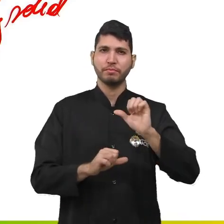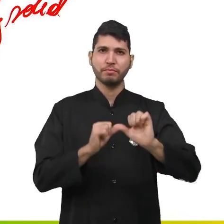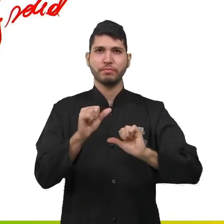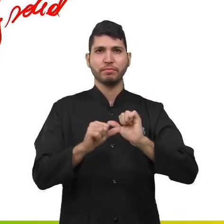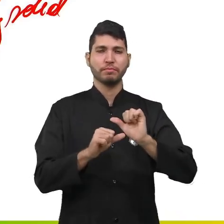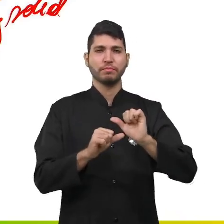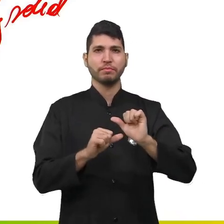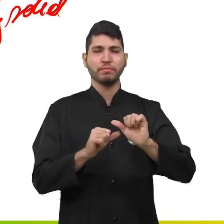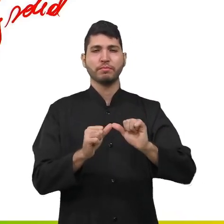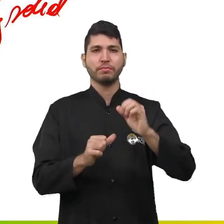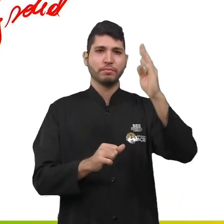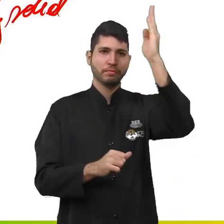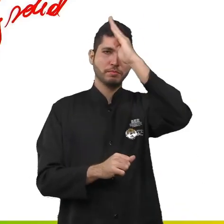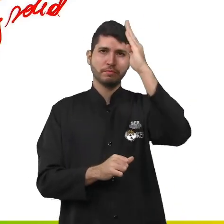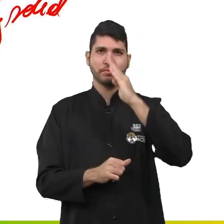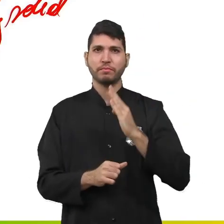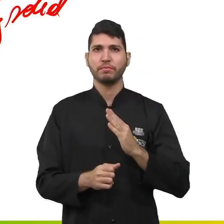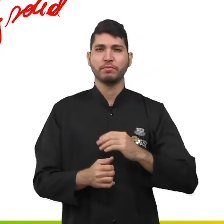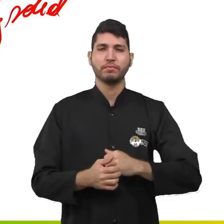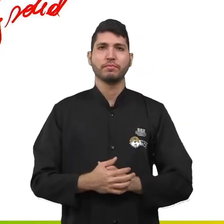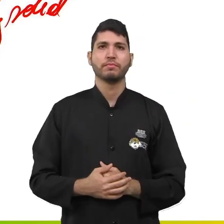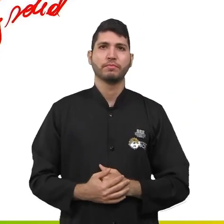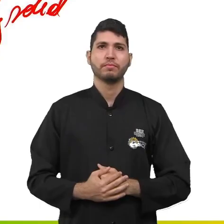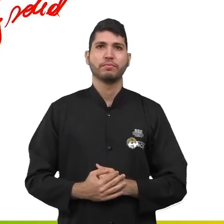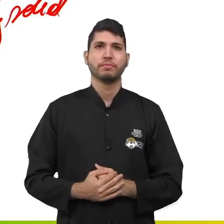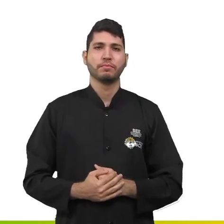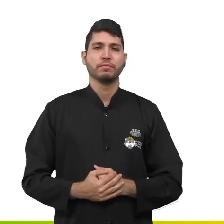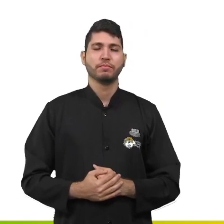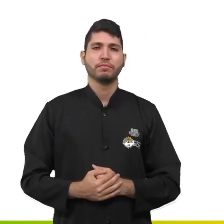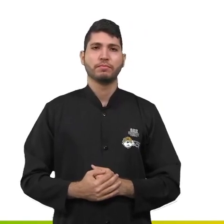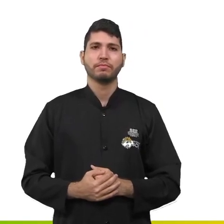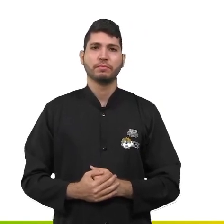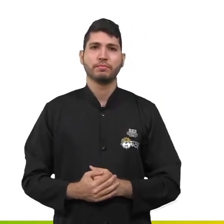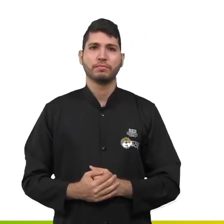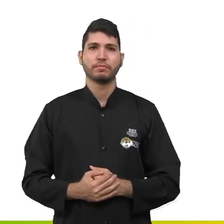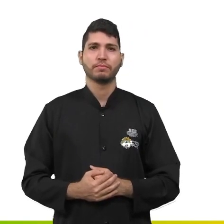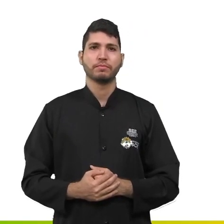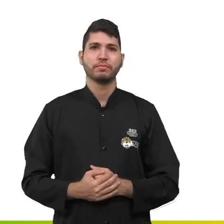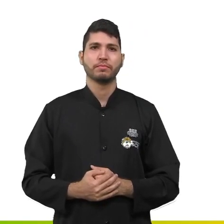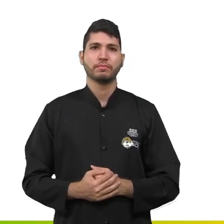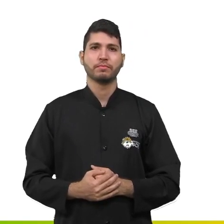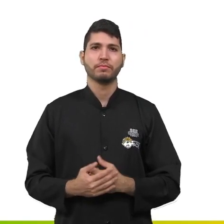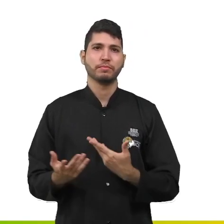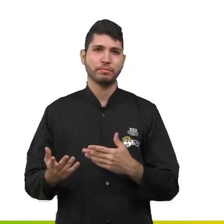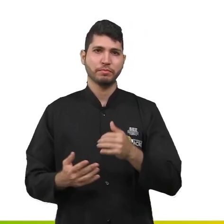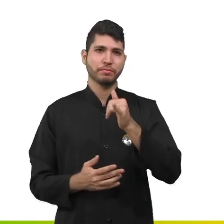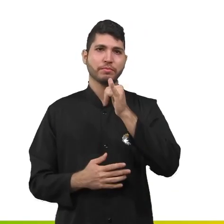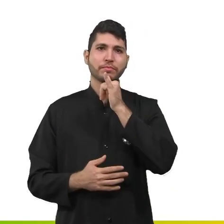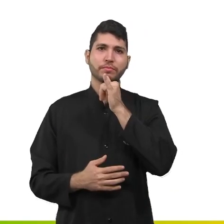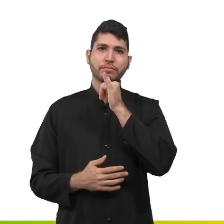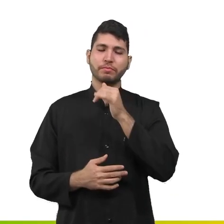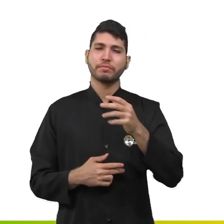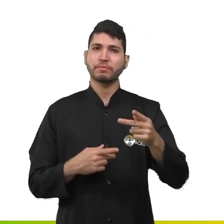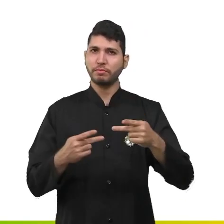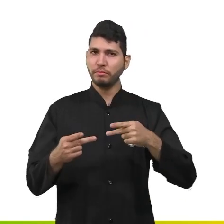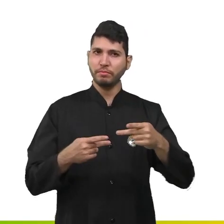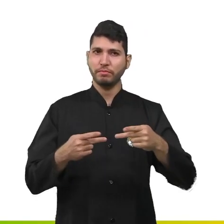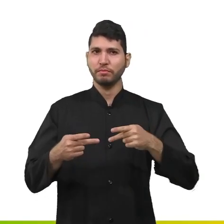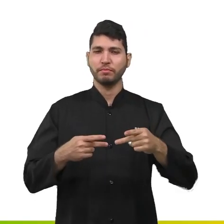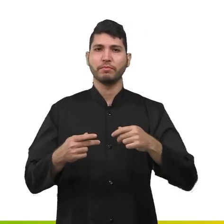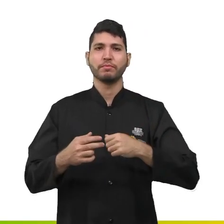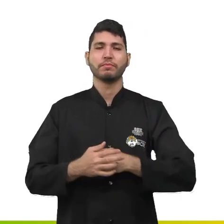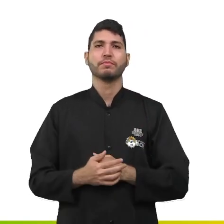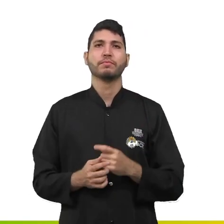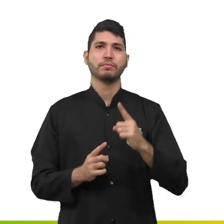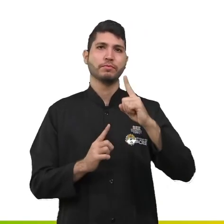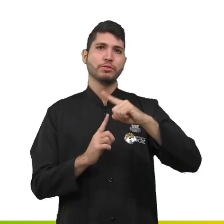Brasil, é a ferramenta de transformação social, só para a gente começar a socializar, entender um pouquinho, mas aqui nós temos exemplos um pouco mais claros de quais seriam os